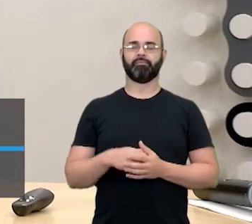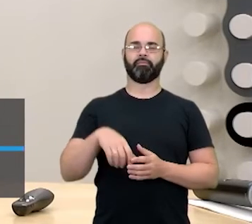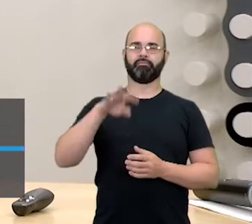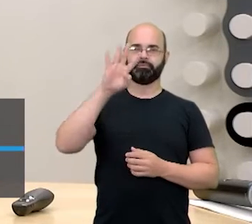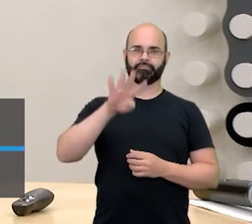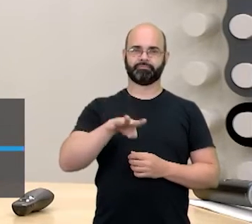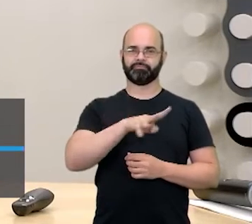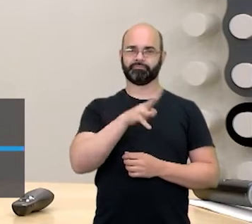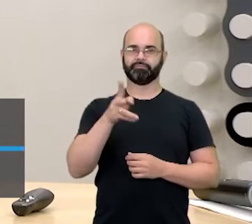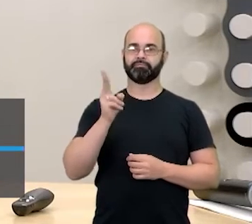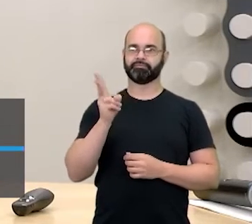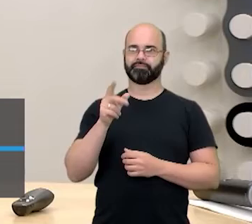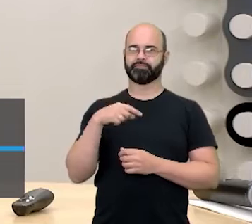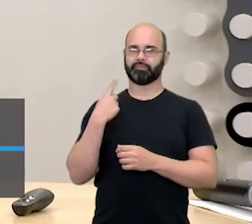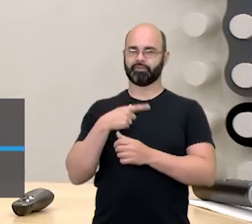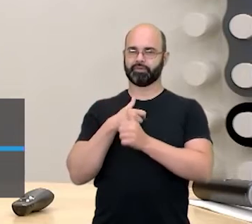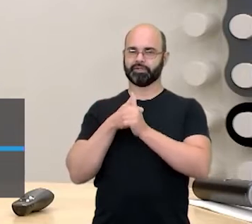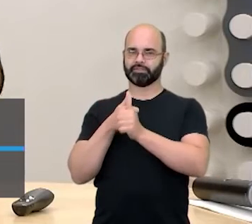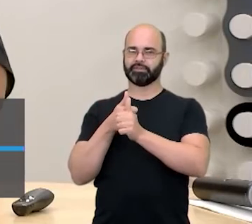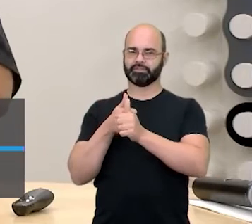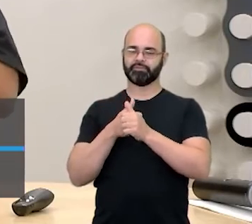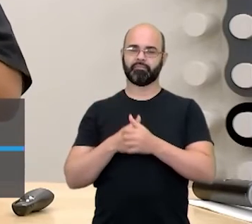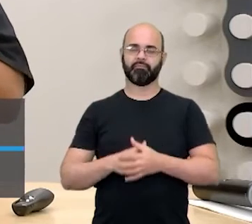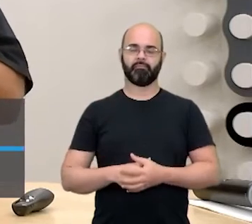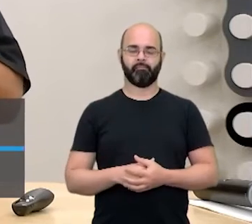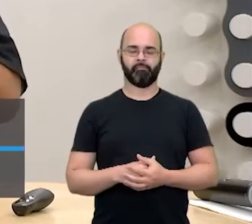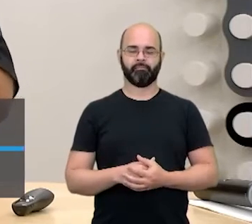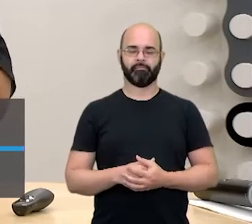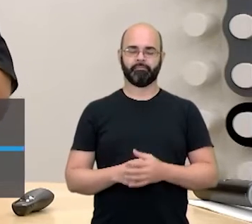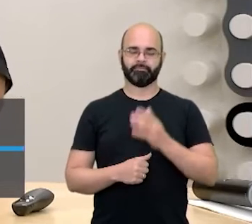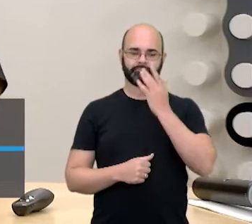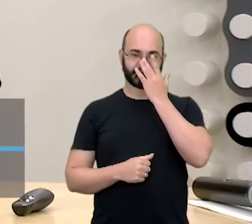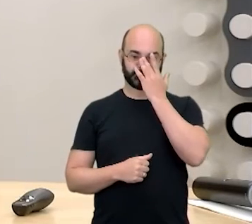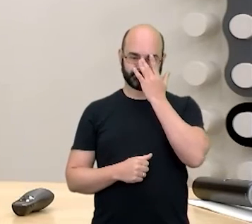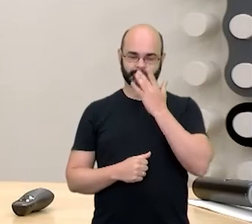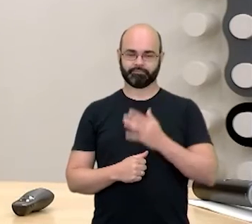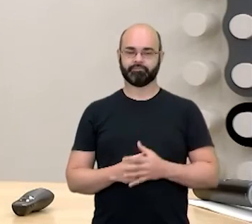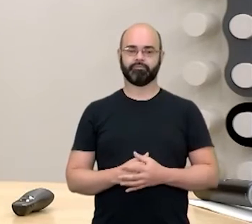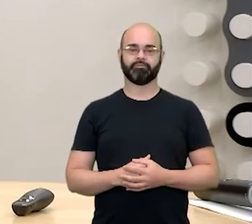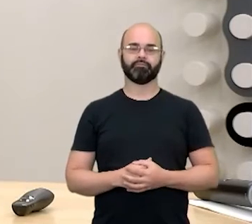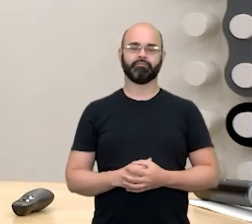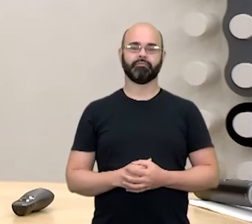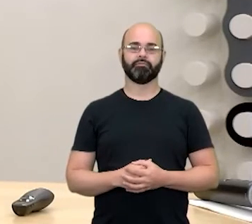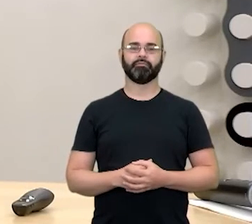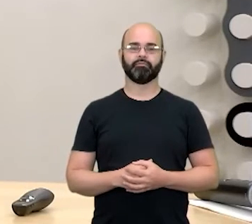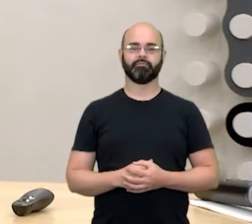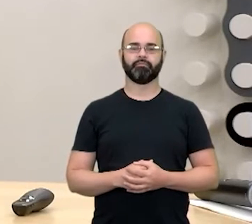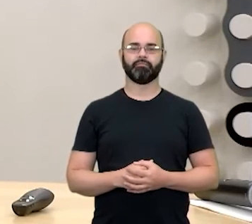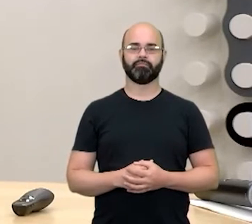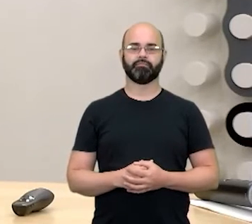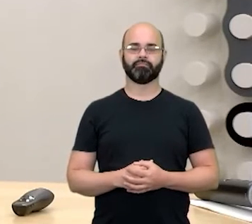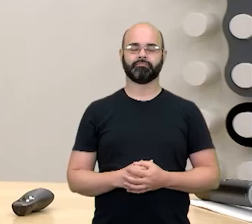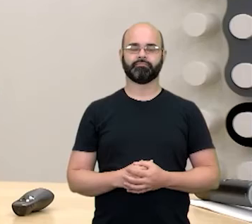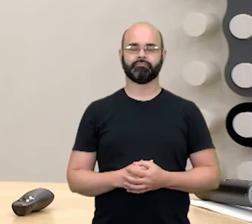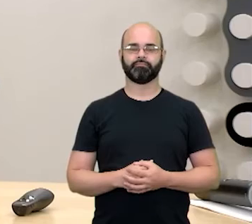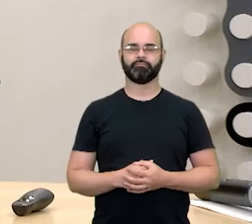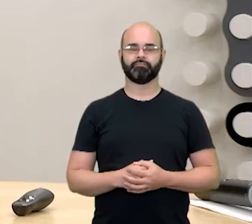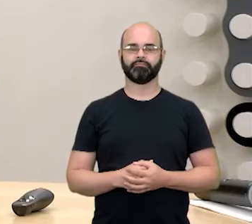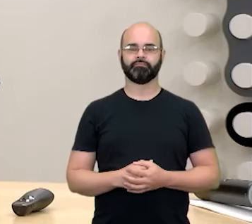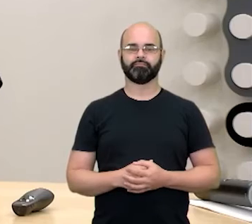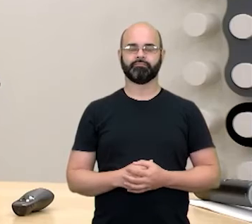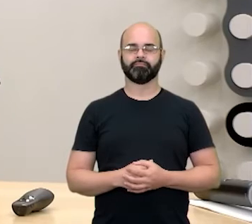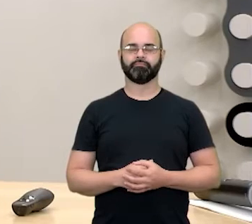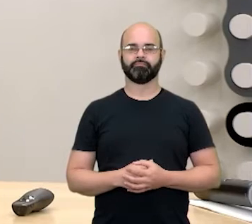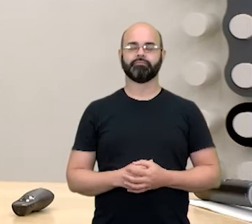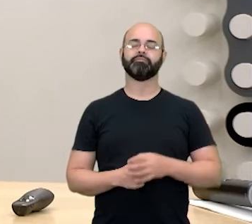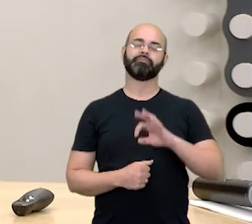aí do tempo geológico. E para a gente dar uma continuidade, né, e logicamente fazendo parte